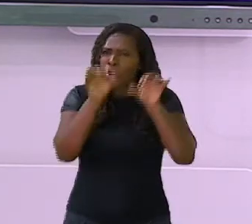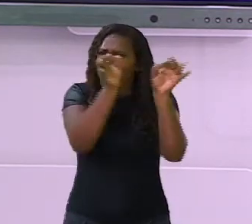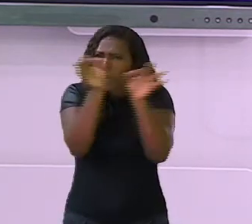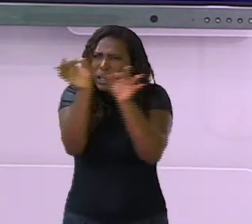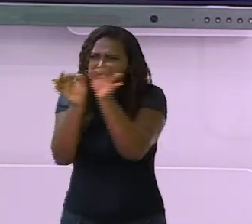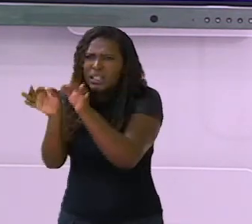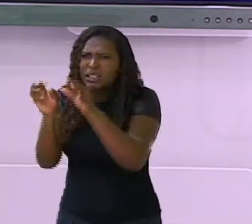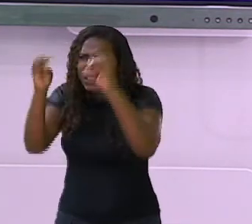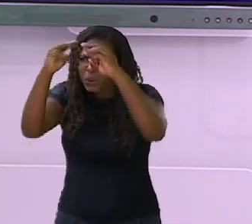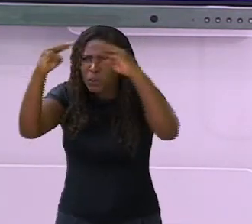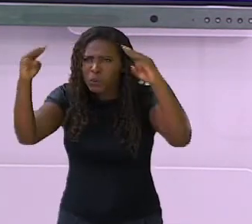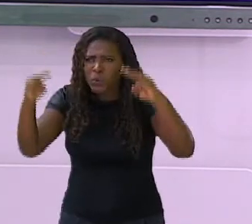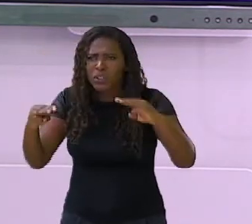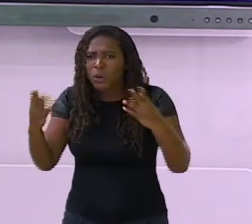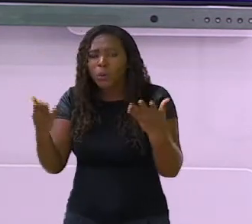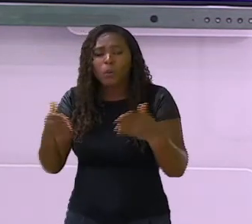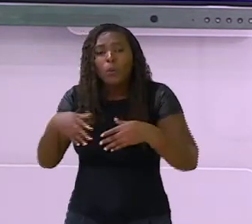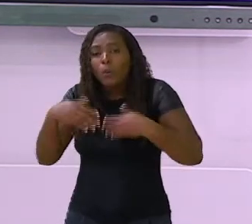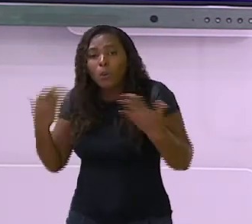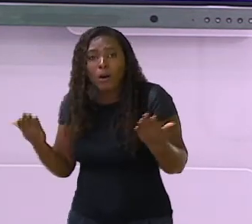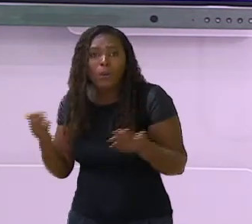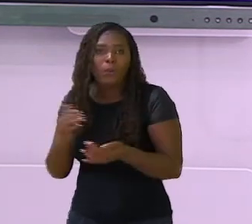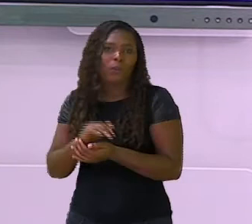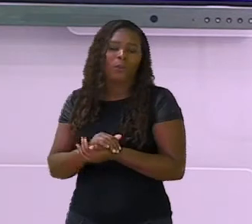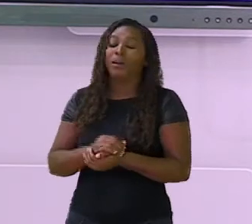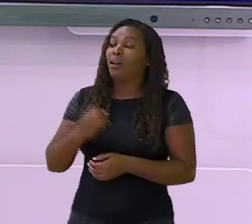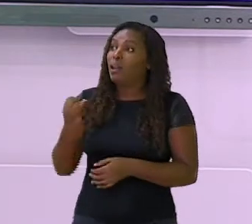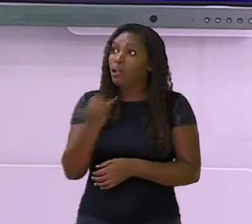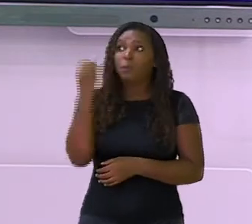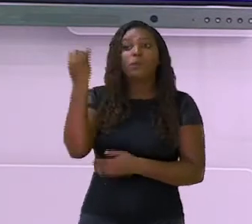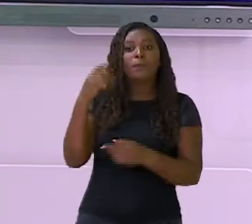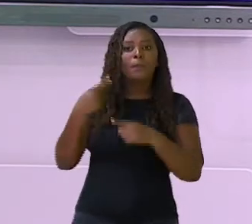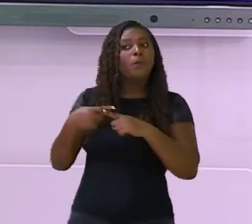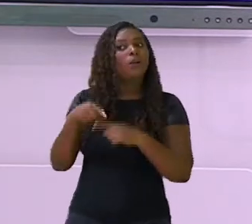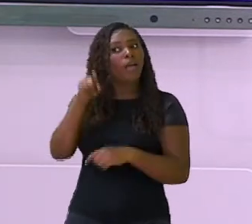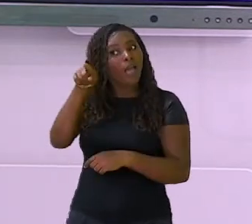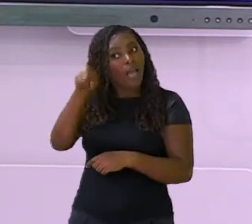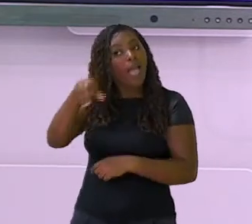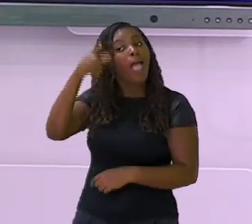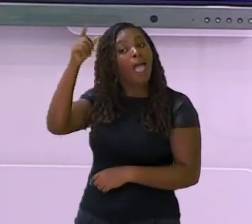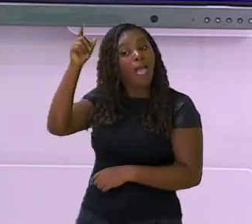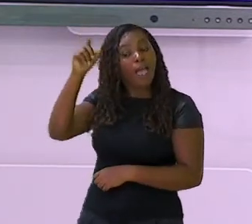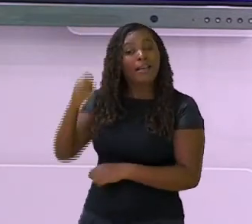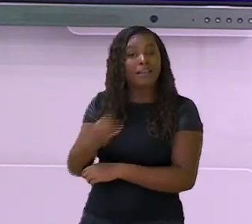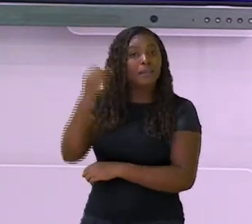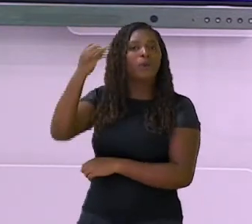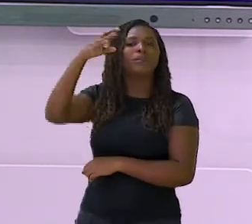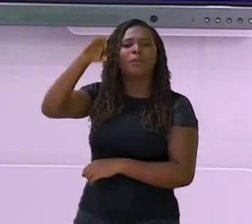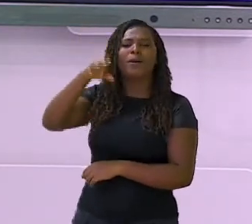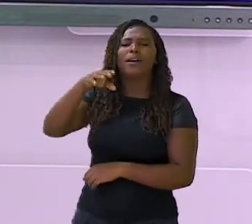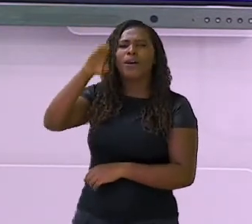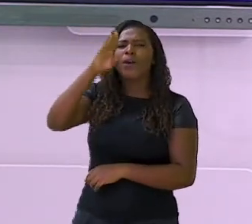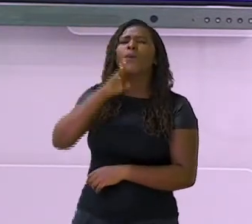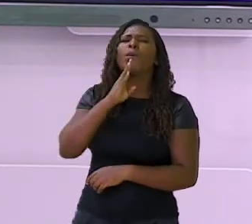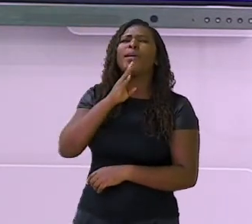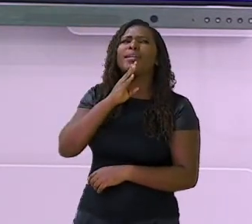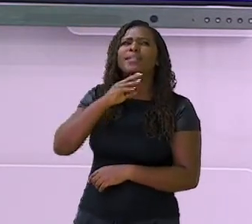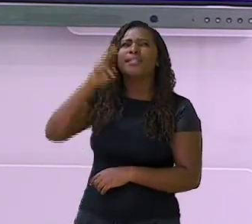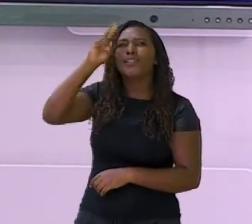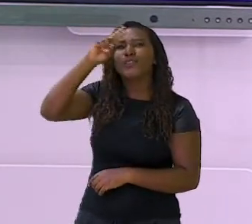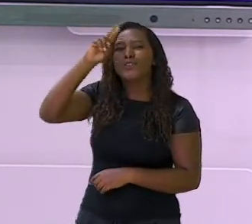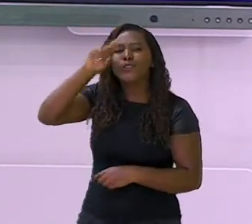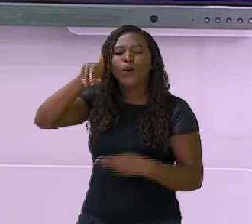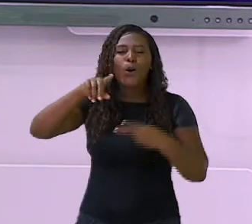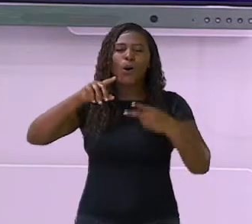é muito importante porque o museu é uma ferramenta muito importante de conhecimento, né? A gente consegue saber muita coisa da história, a gente consegue saber